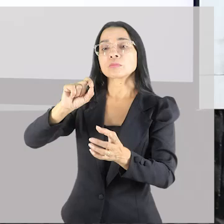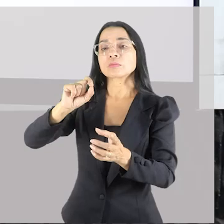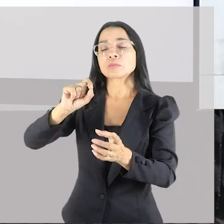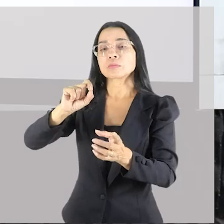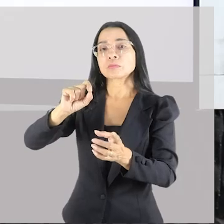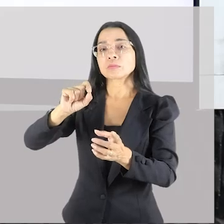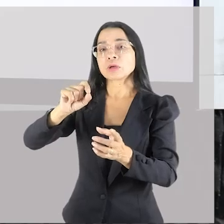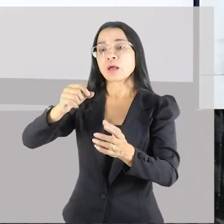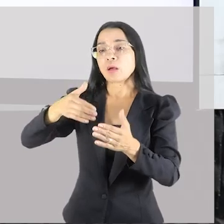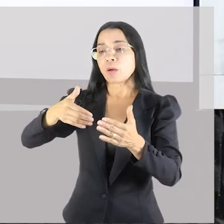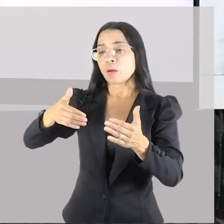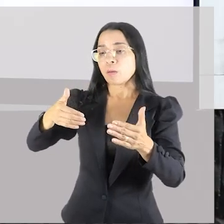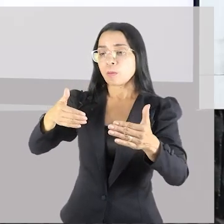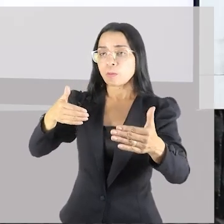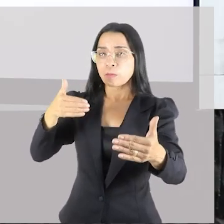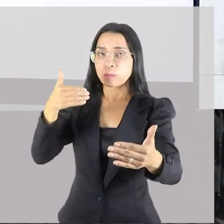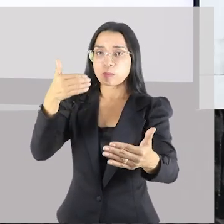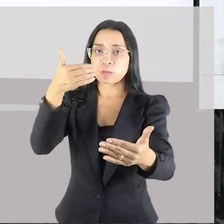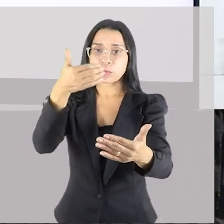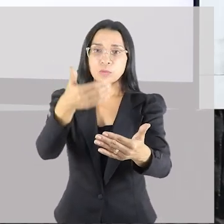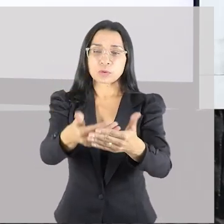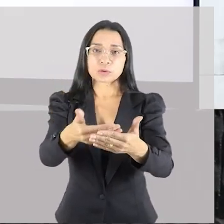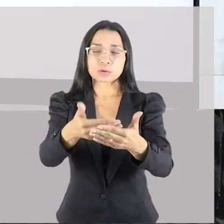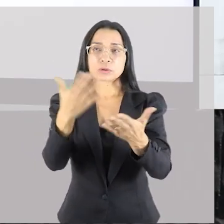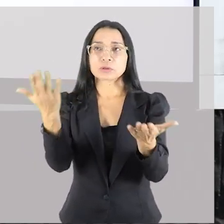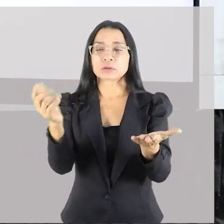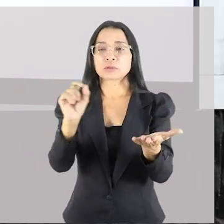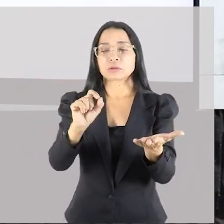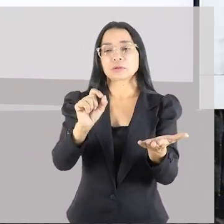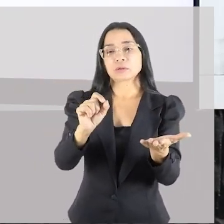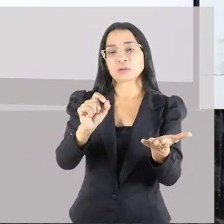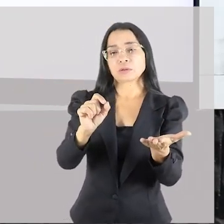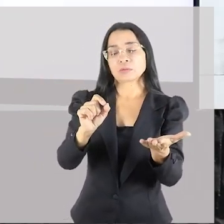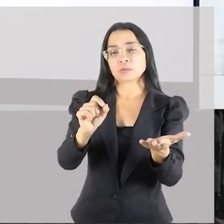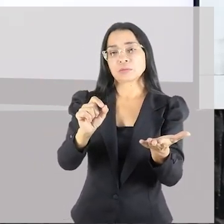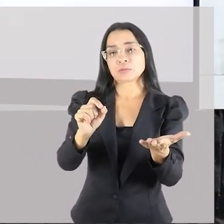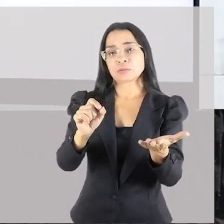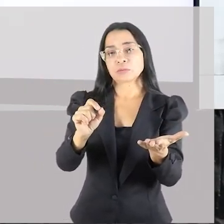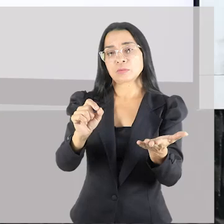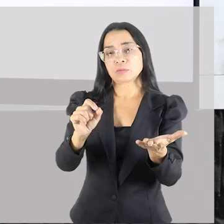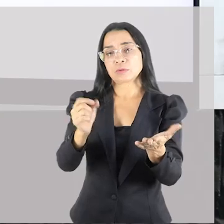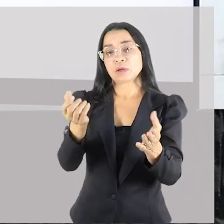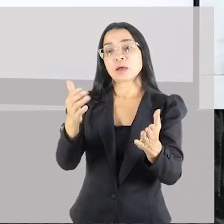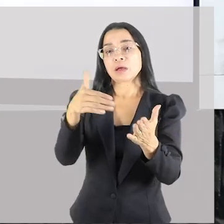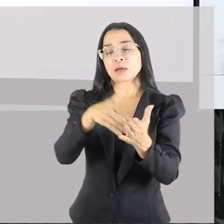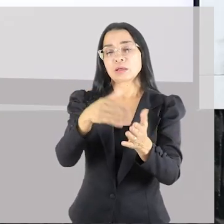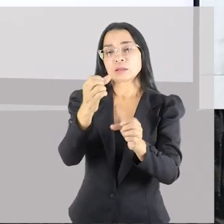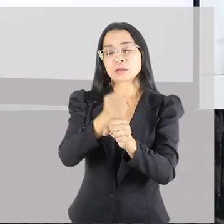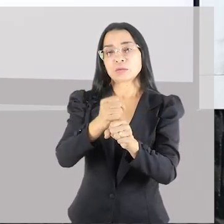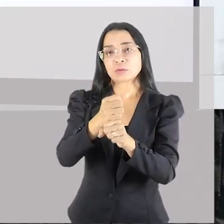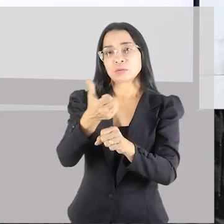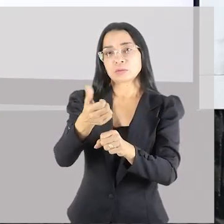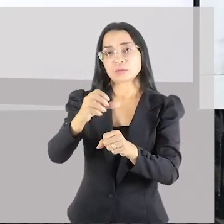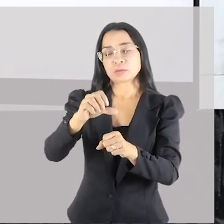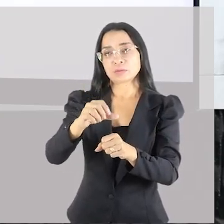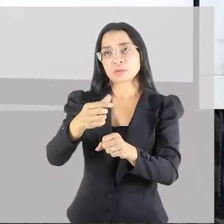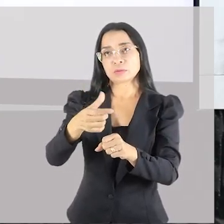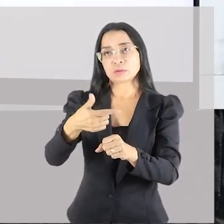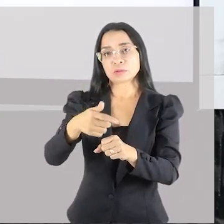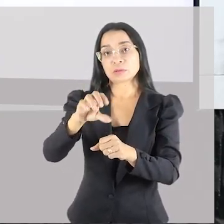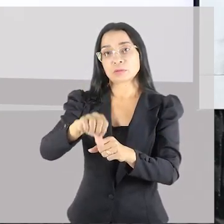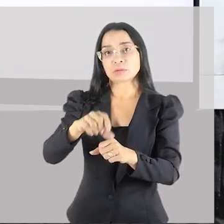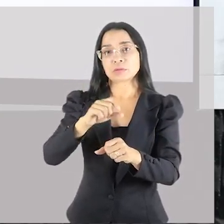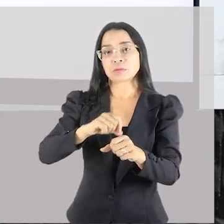né, por um certo tempo, né, vai desembocar lá, quando nós vamos chegar em 1889, que é quando você tem, então, o nascimento